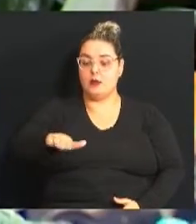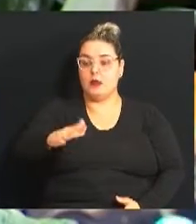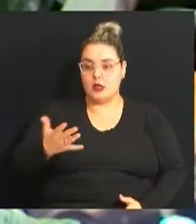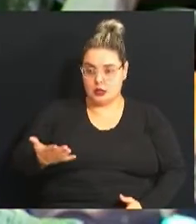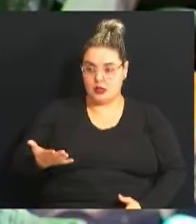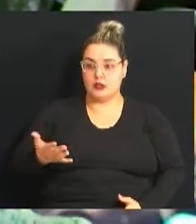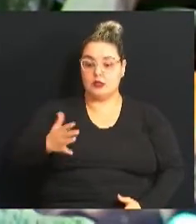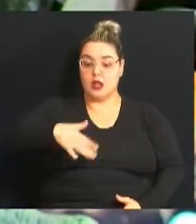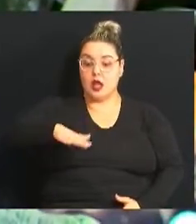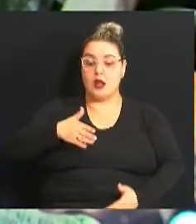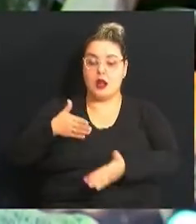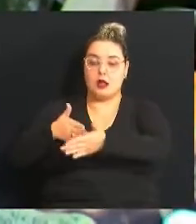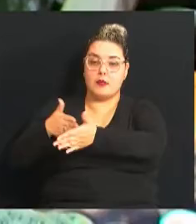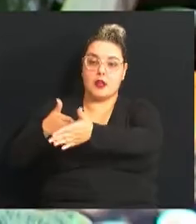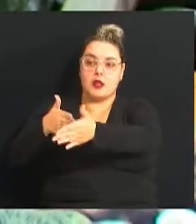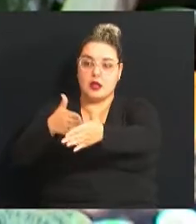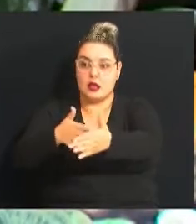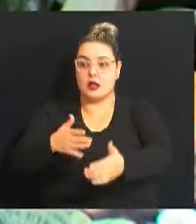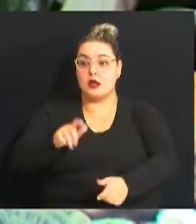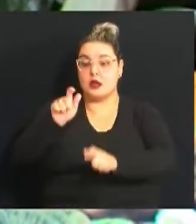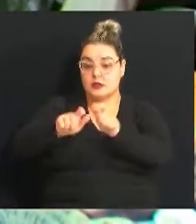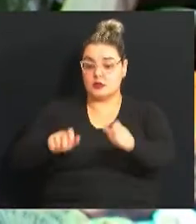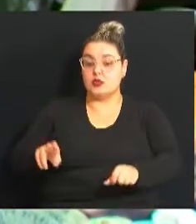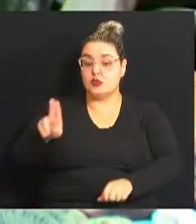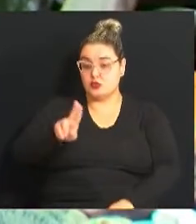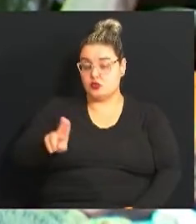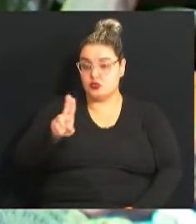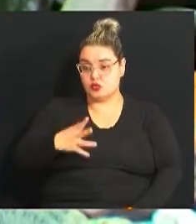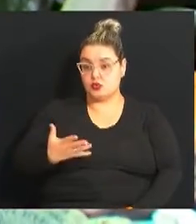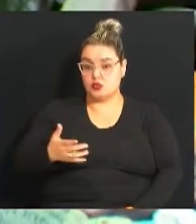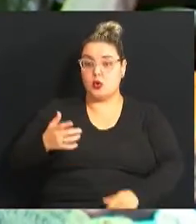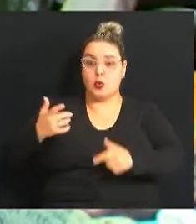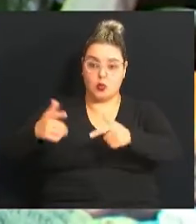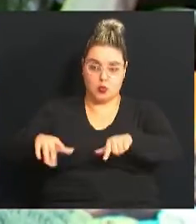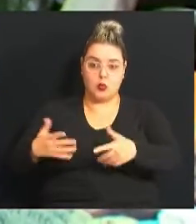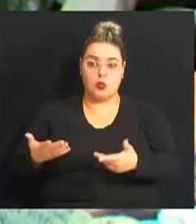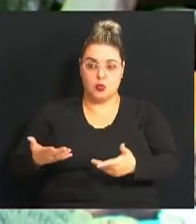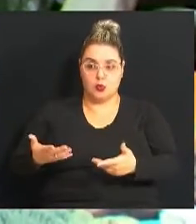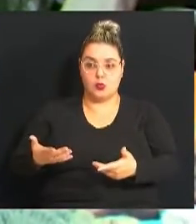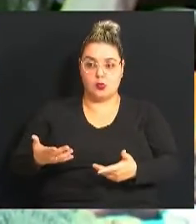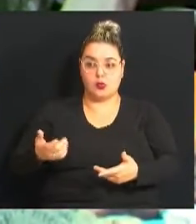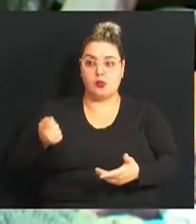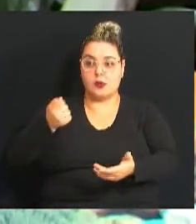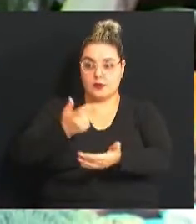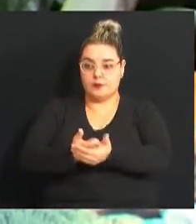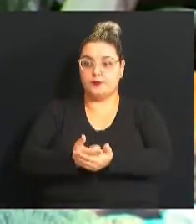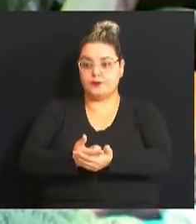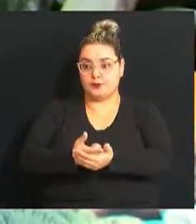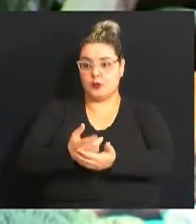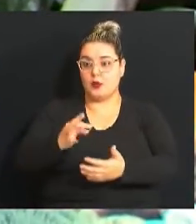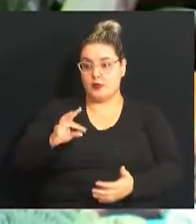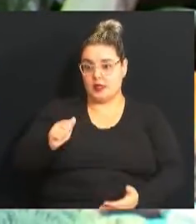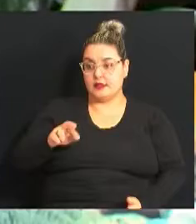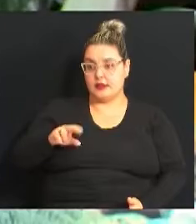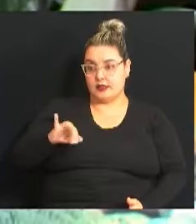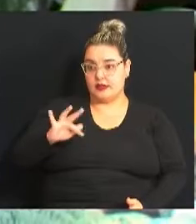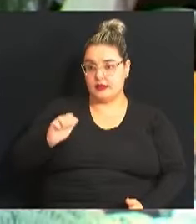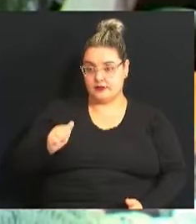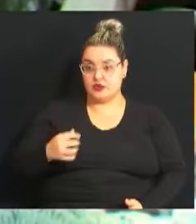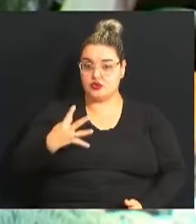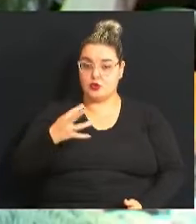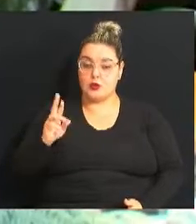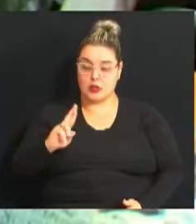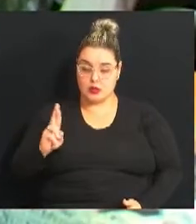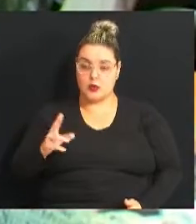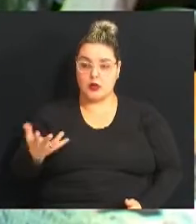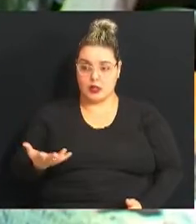no município onde as pessoas podem utilizar então aquele espaço pagando uma pequena tarifa, que hoje é de R$ 4,00.